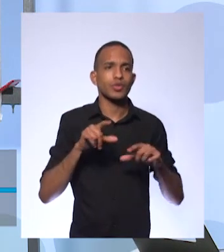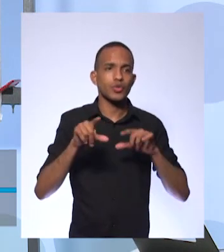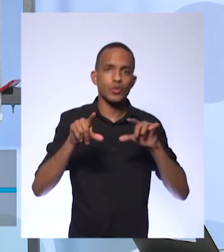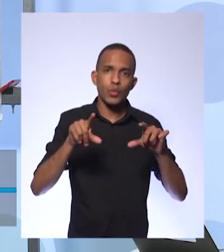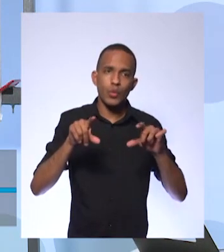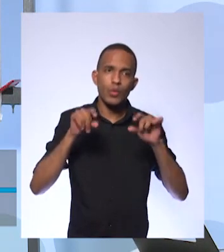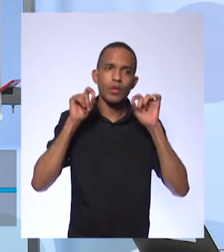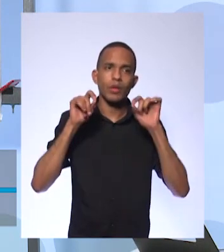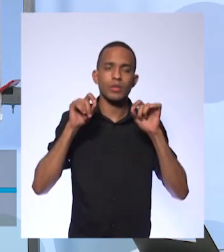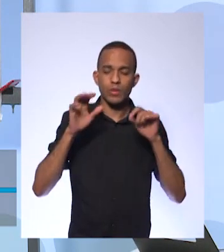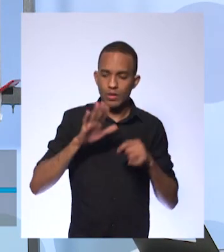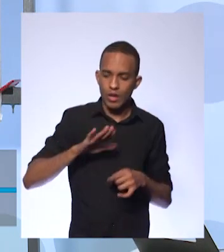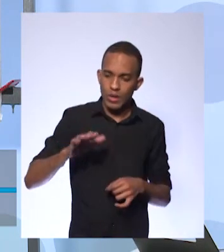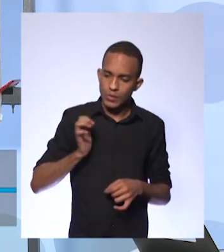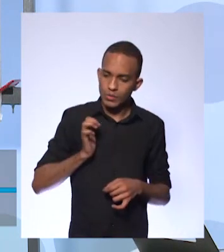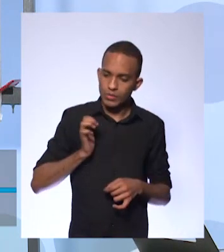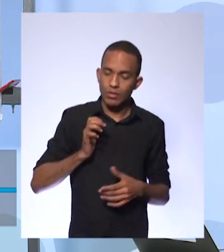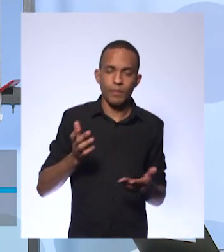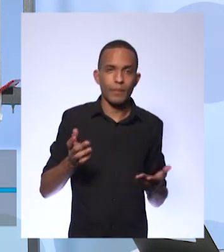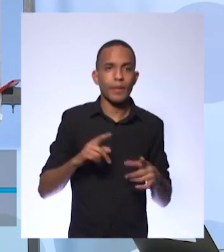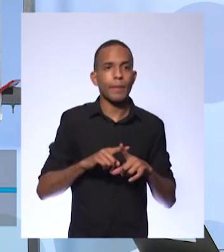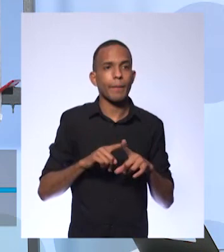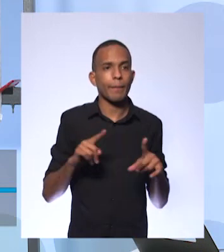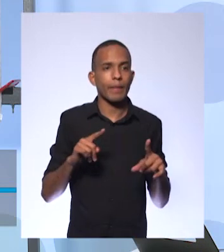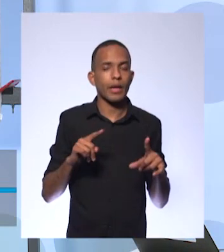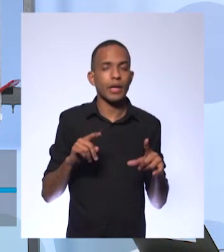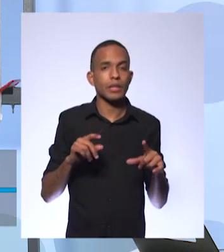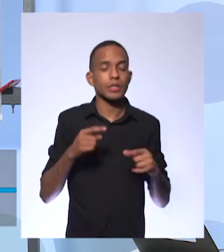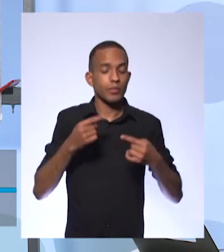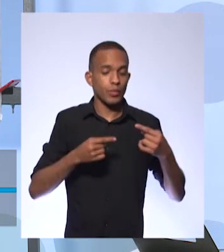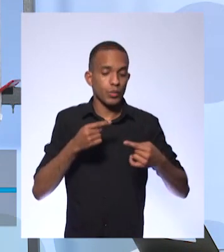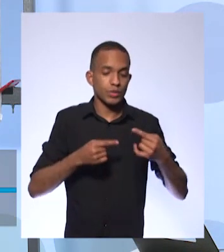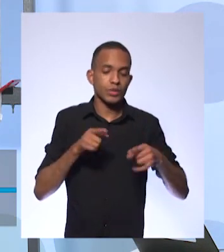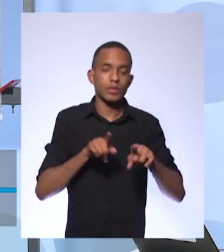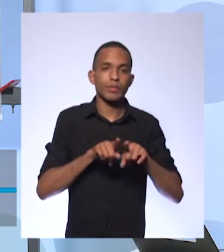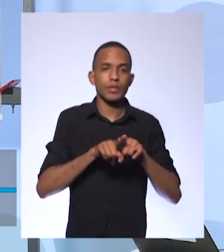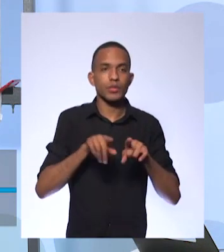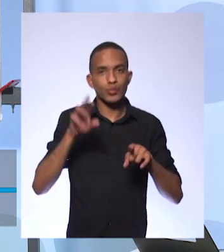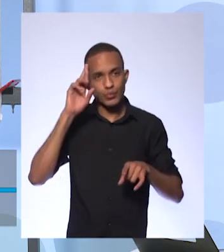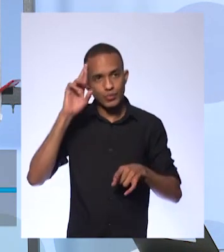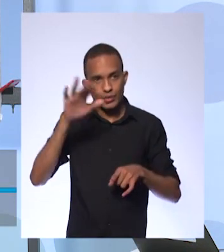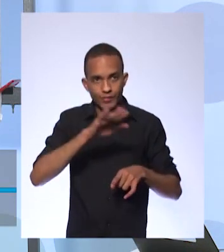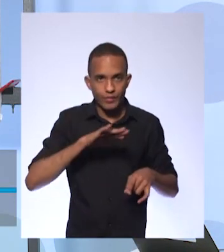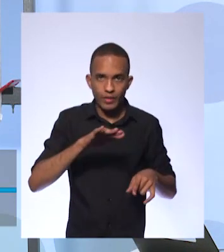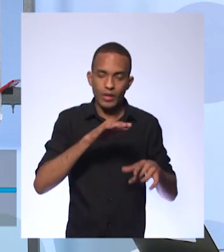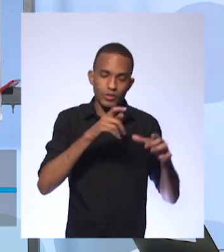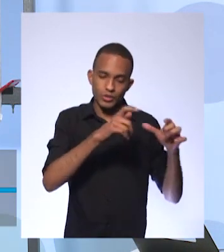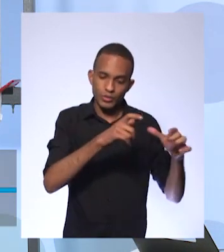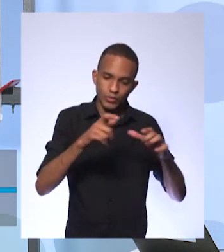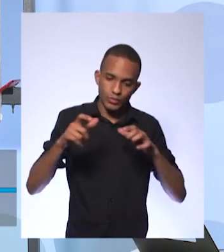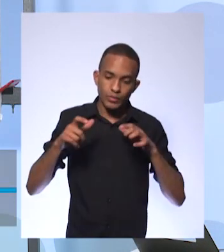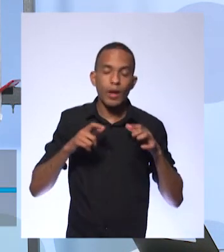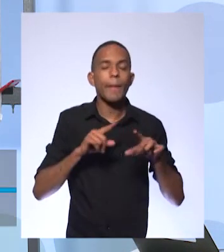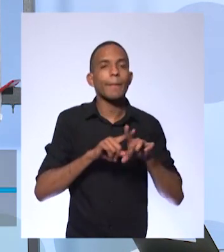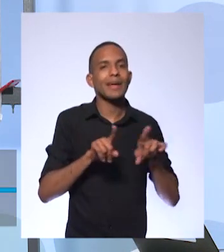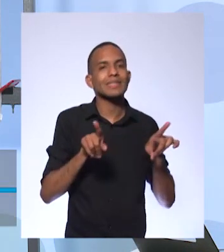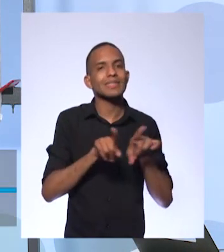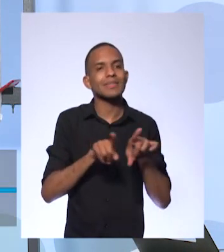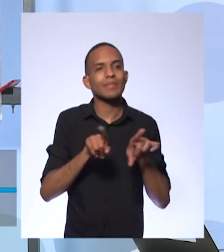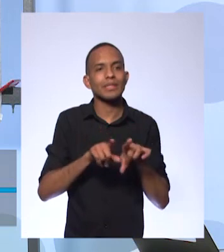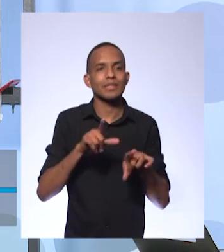pela elite local. Mas, além dessa questão política aí do chefe de província, nós temos também